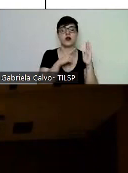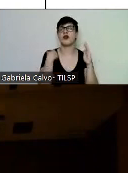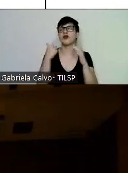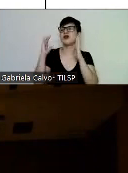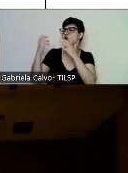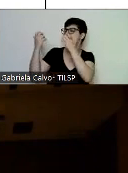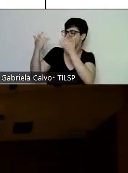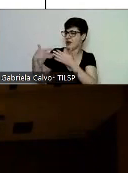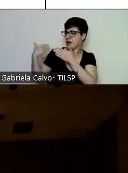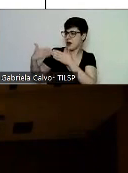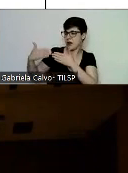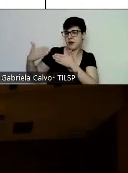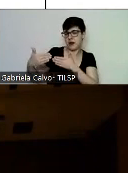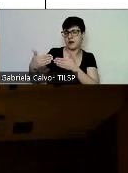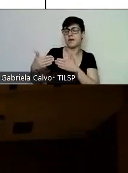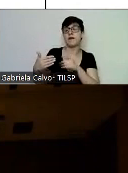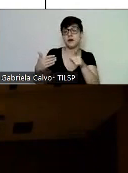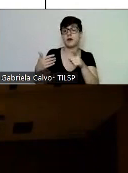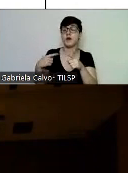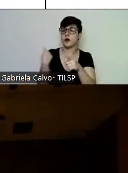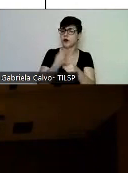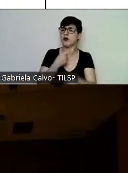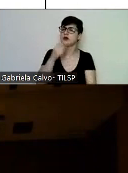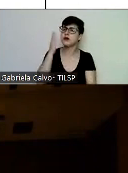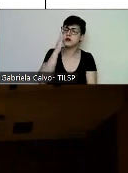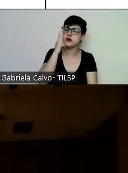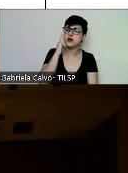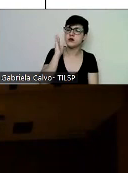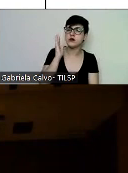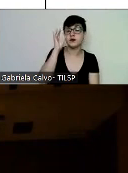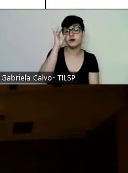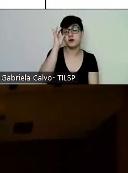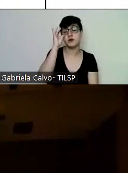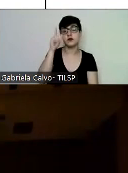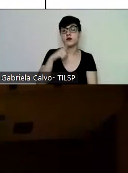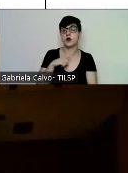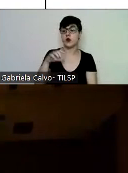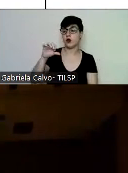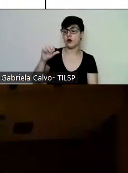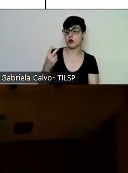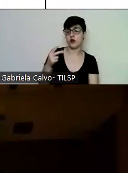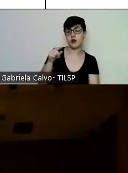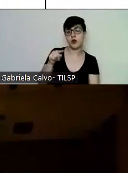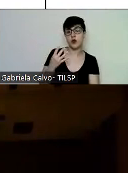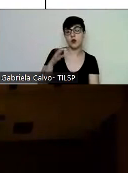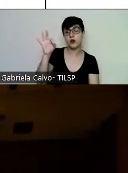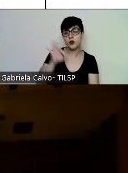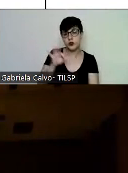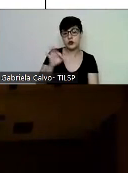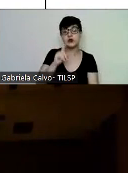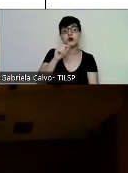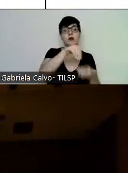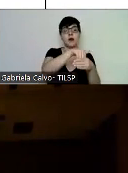detalhando aqui mas que alguns de vocês sabem foi aprovada com 92.4% dos votos